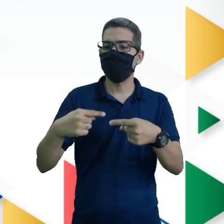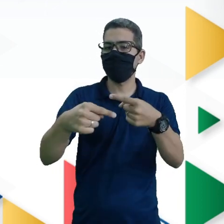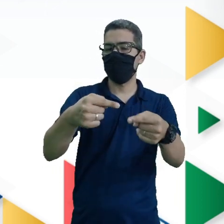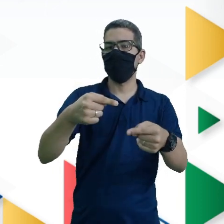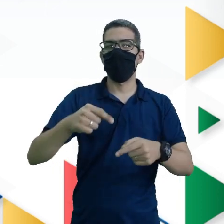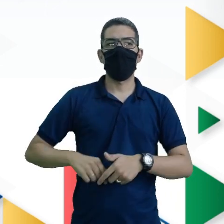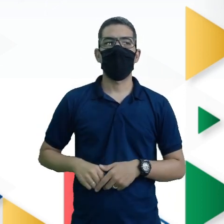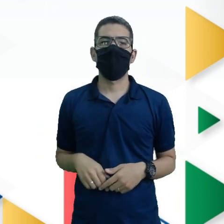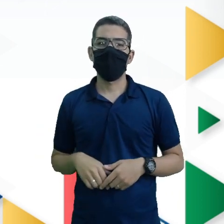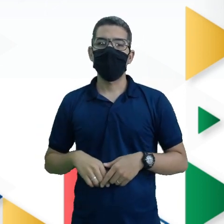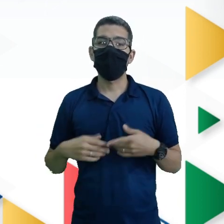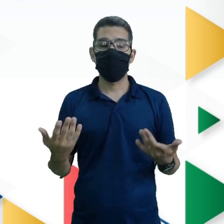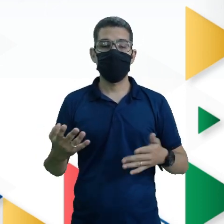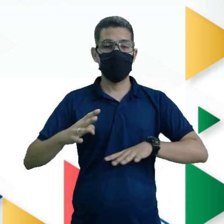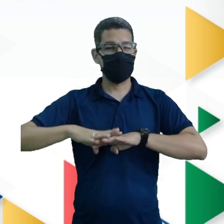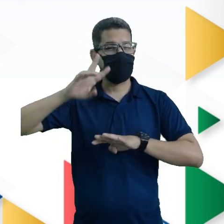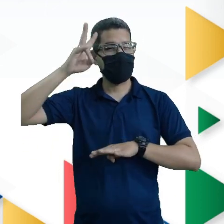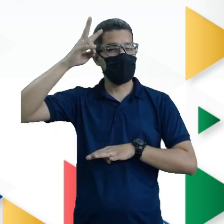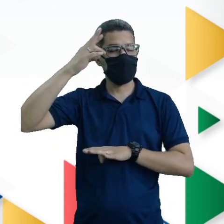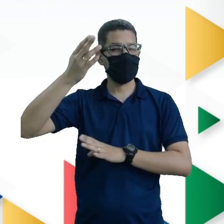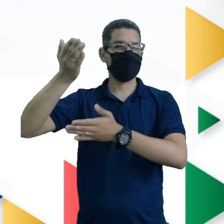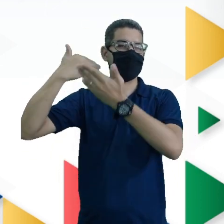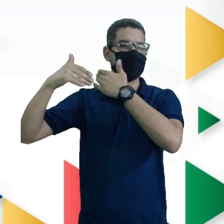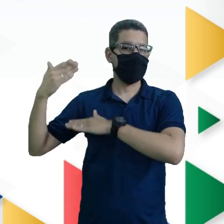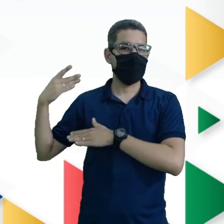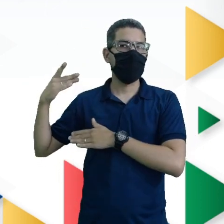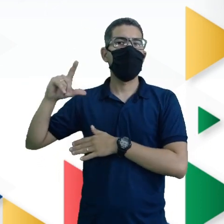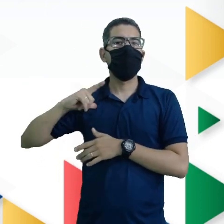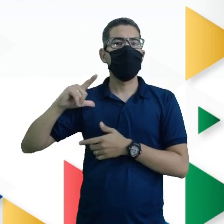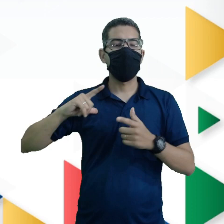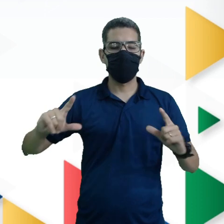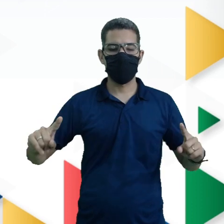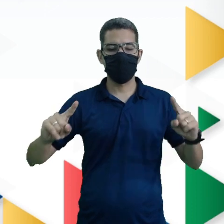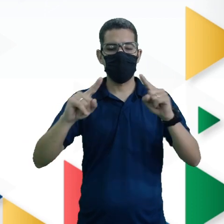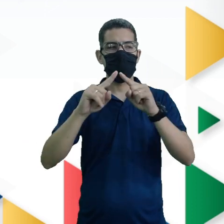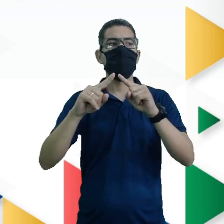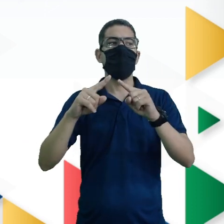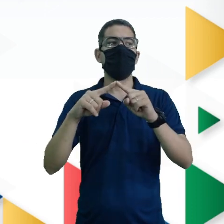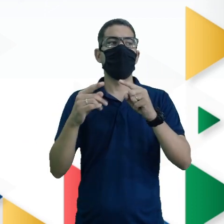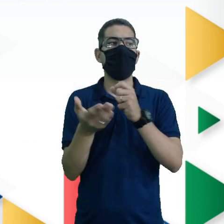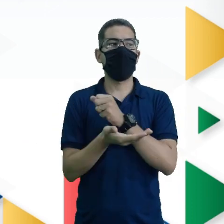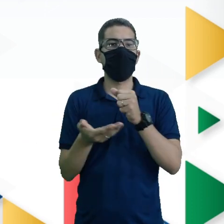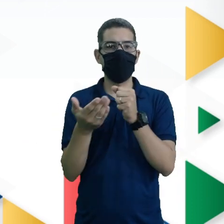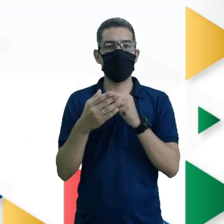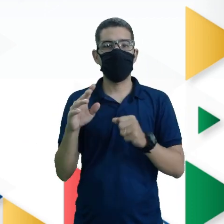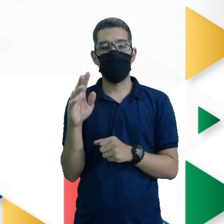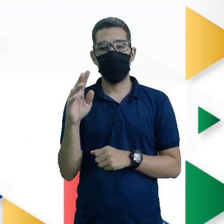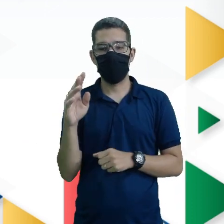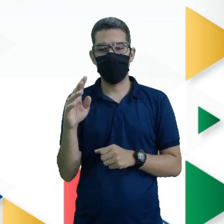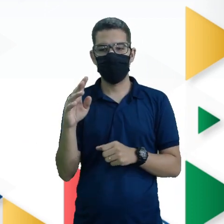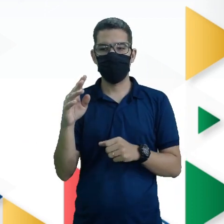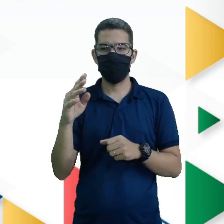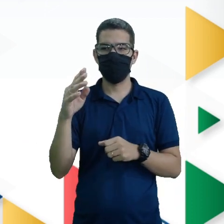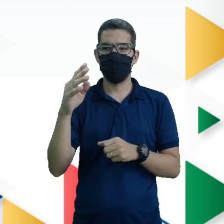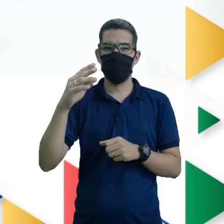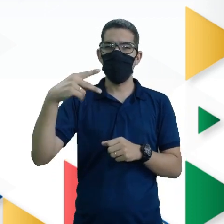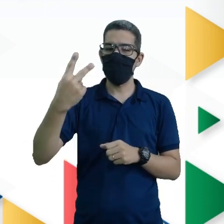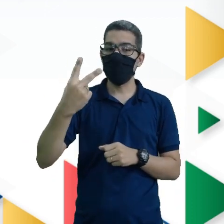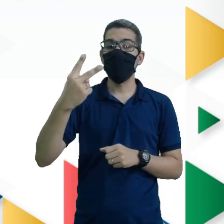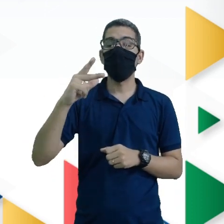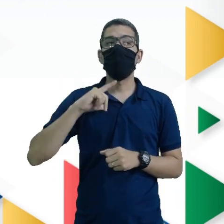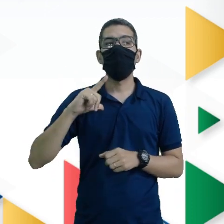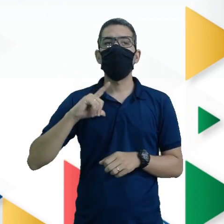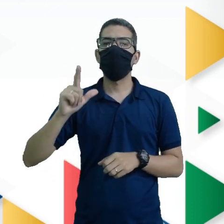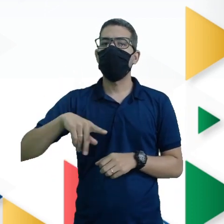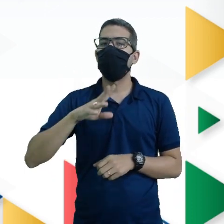Na história da matemática, a construção das pirâmides de base quadrada é uma das muitas aplicações do conhecimento geométrico dos